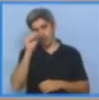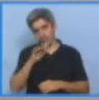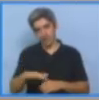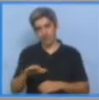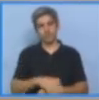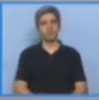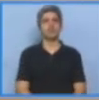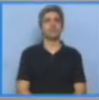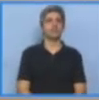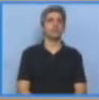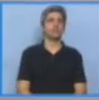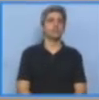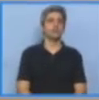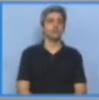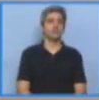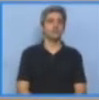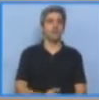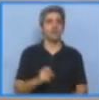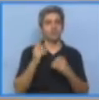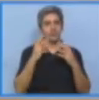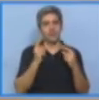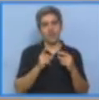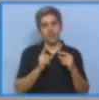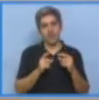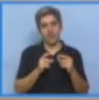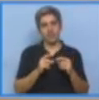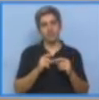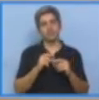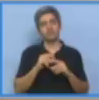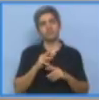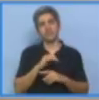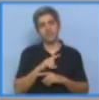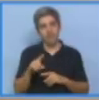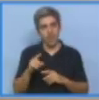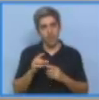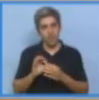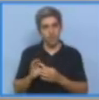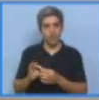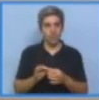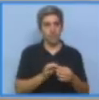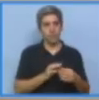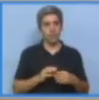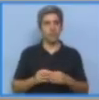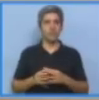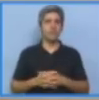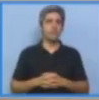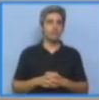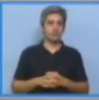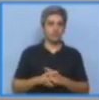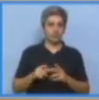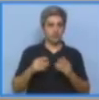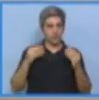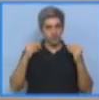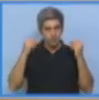e Alentejanos. E que mostra esse espírito também de missão, não é? Que nos une, e esse